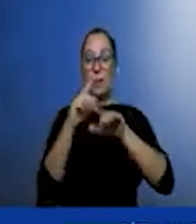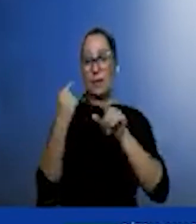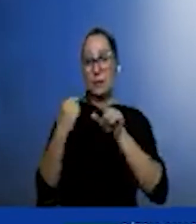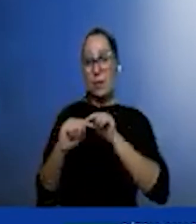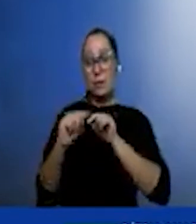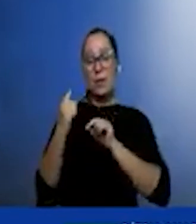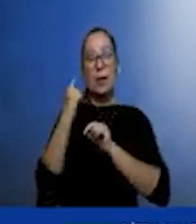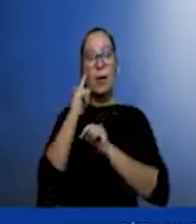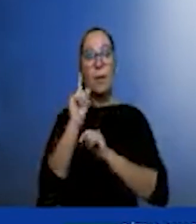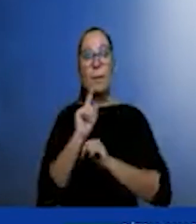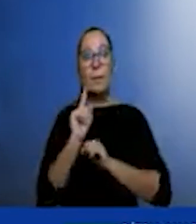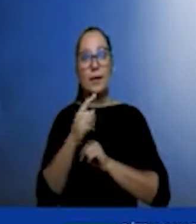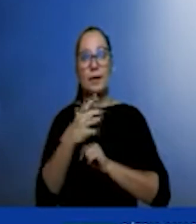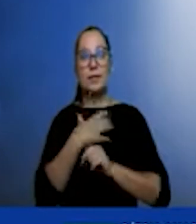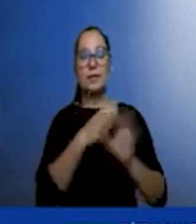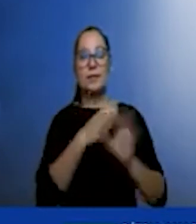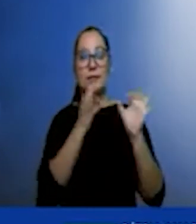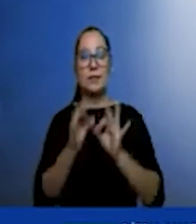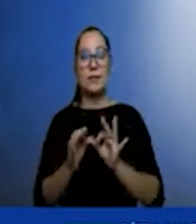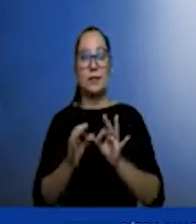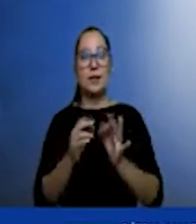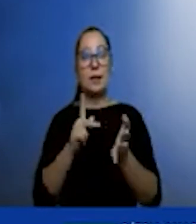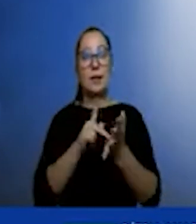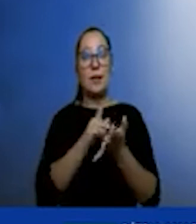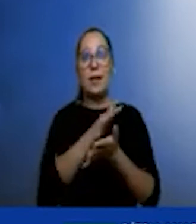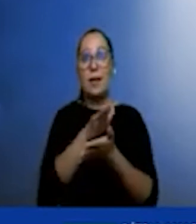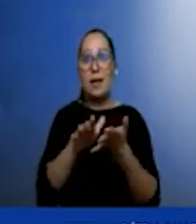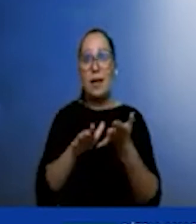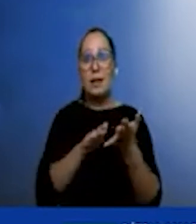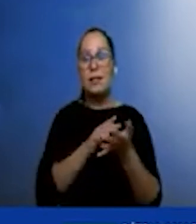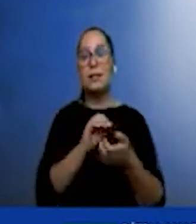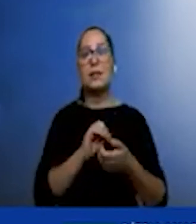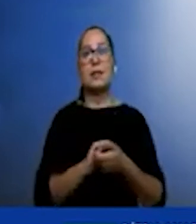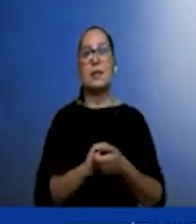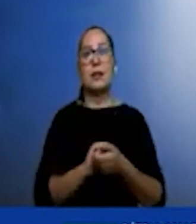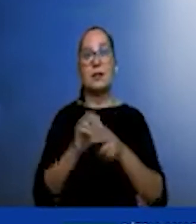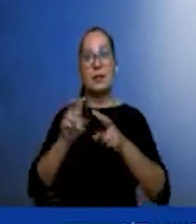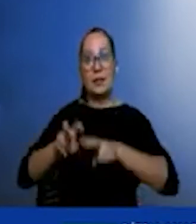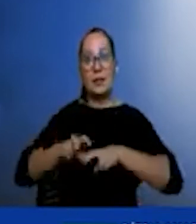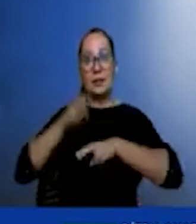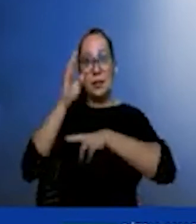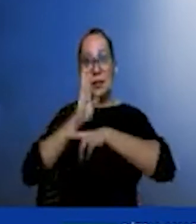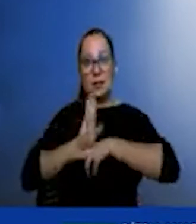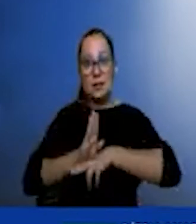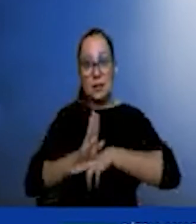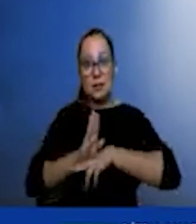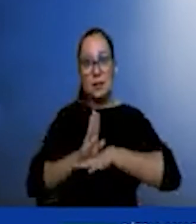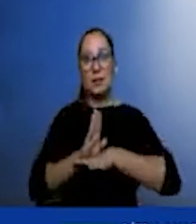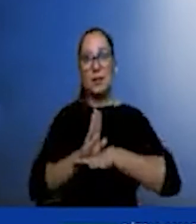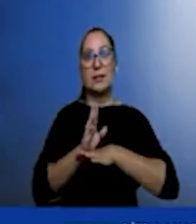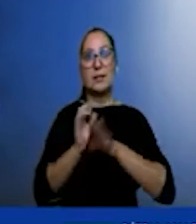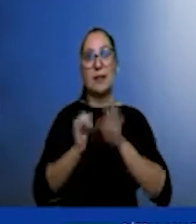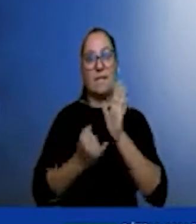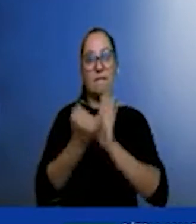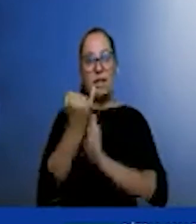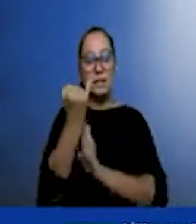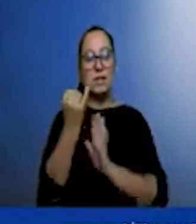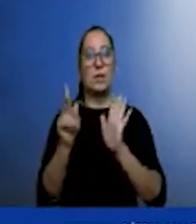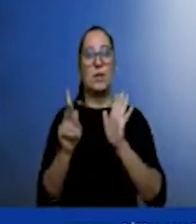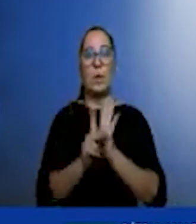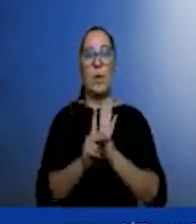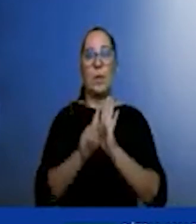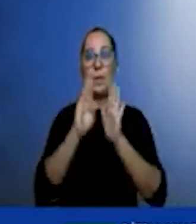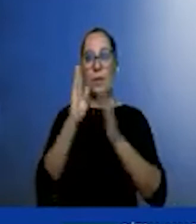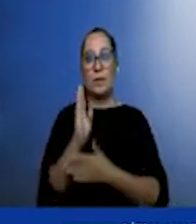de forma adequada a realidade da agricultura brasileira, a realidade da insolação brasileira, a realidade, né,